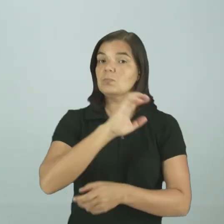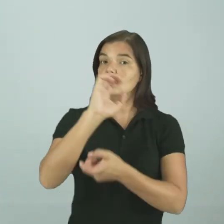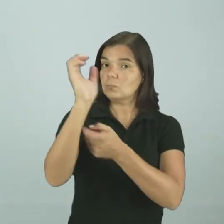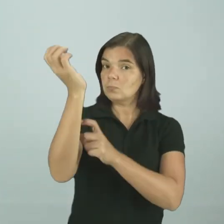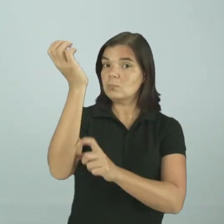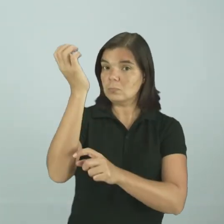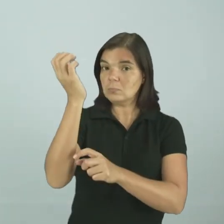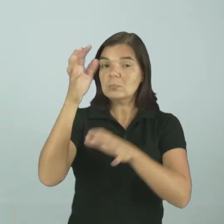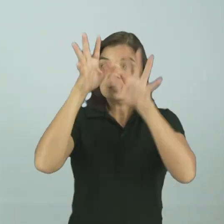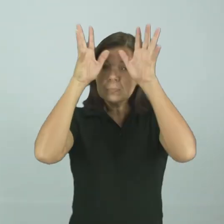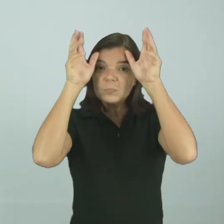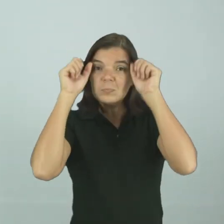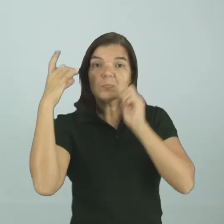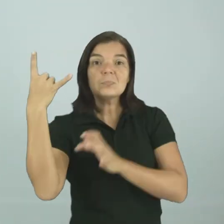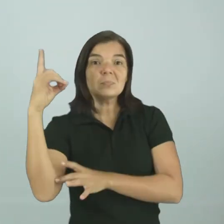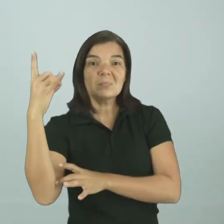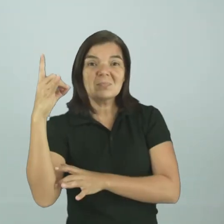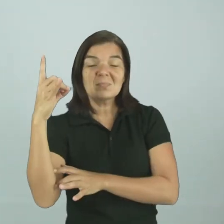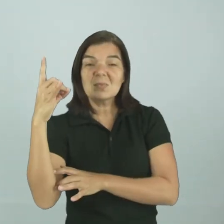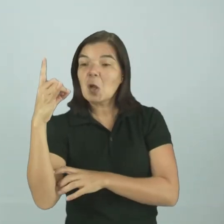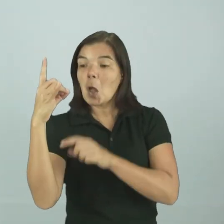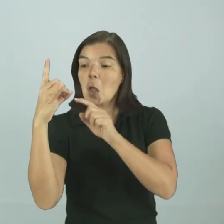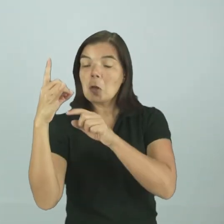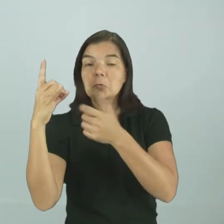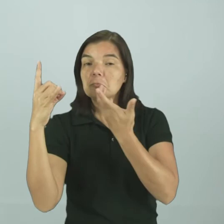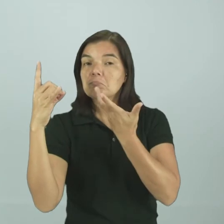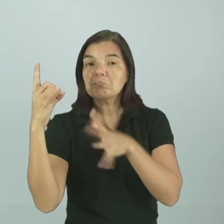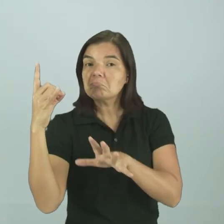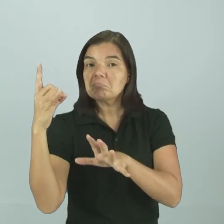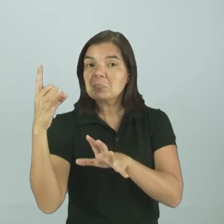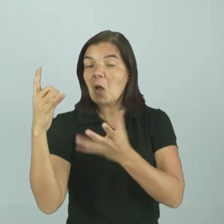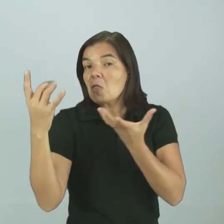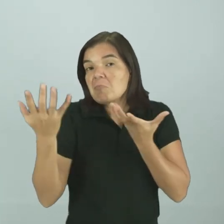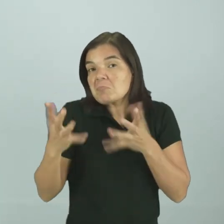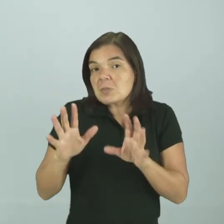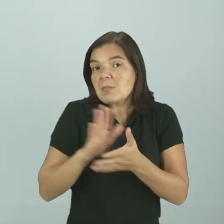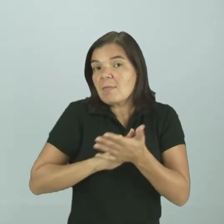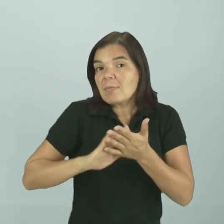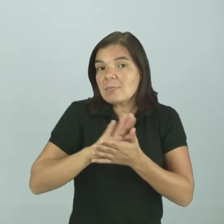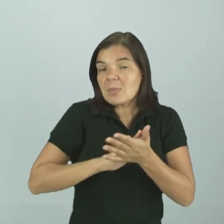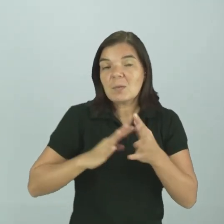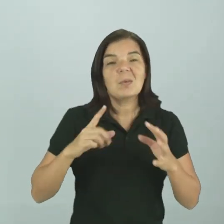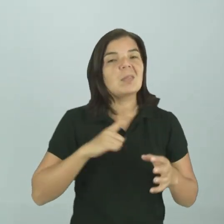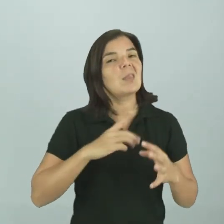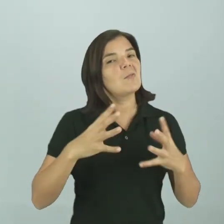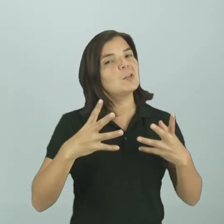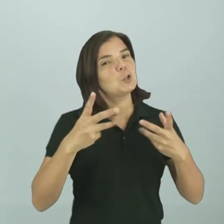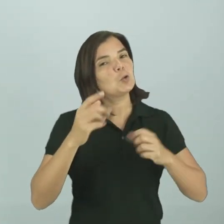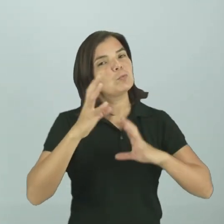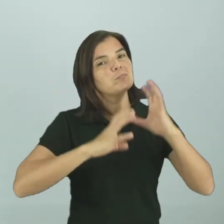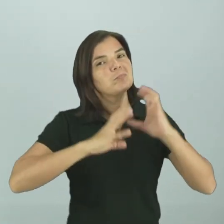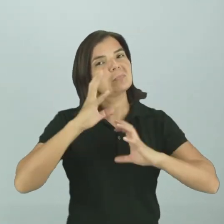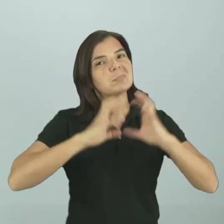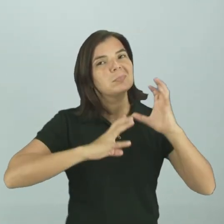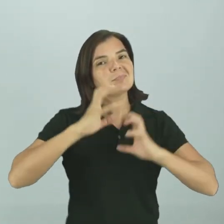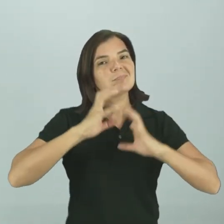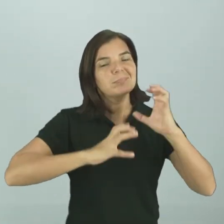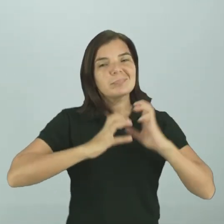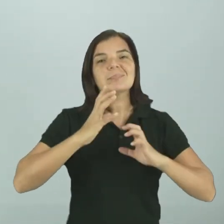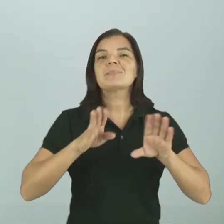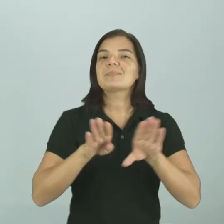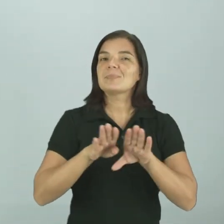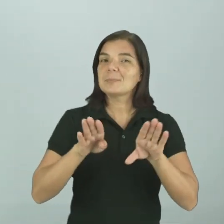da Bolívia. Aí os bolivianos não fizeram por merecer, né? E teve todo esse conflito, toda essa